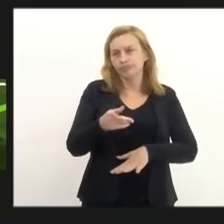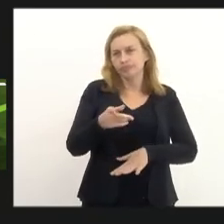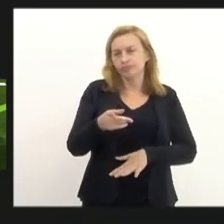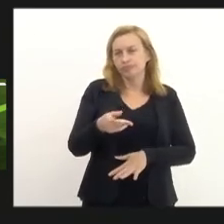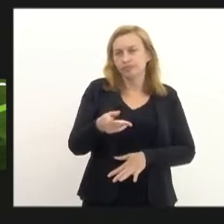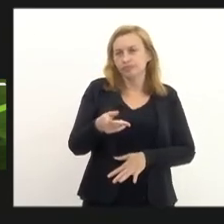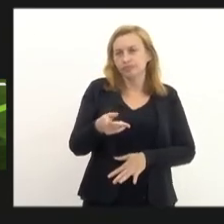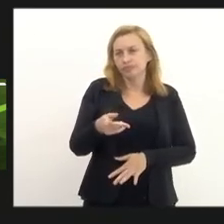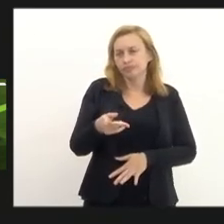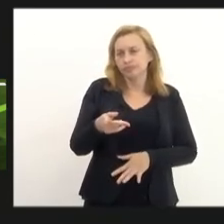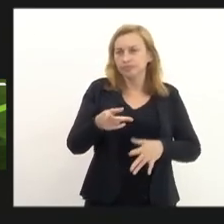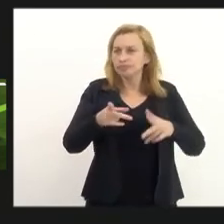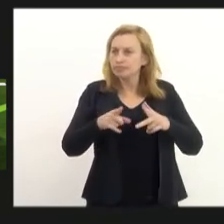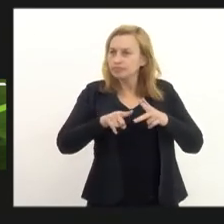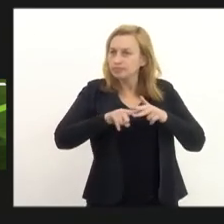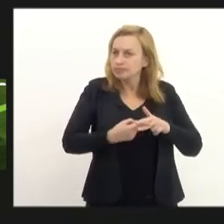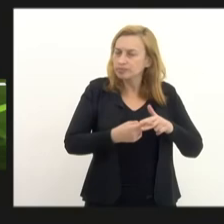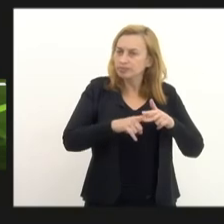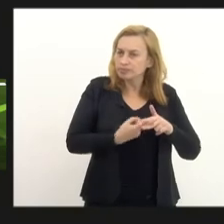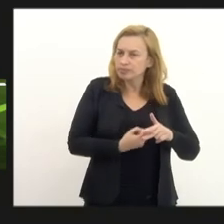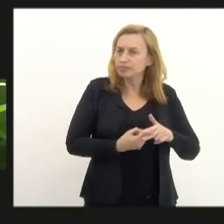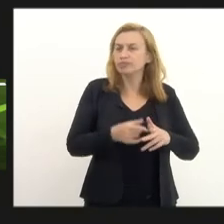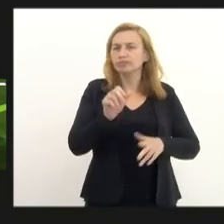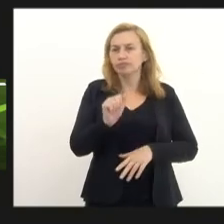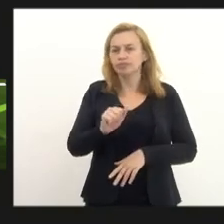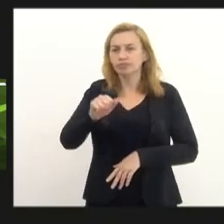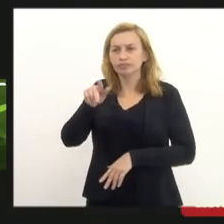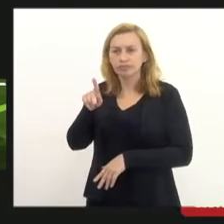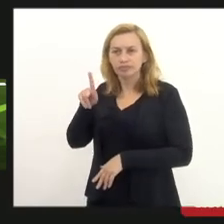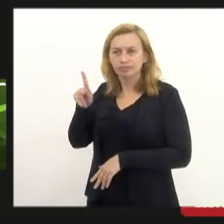são regulamentados pela ANP?